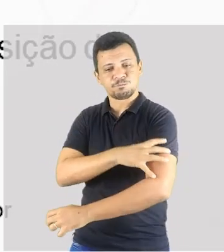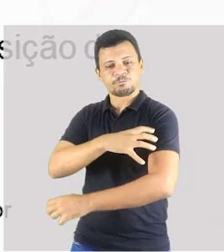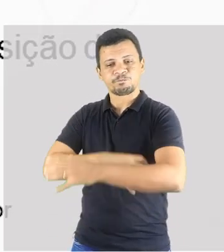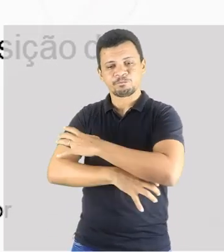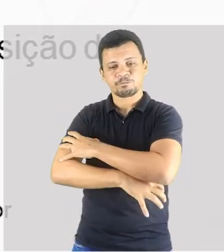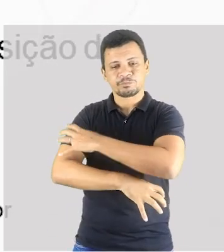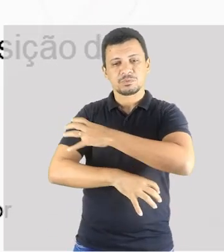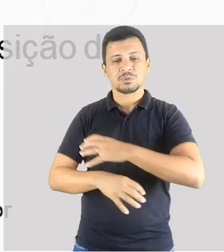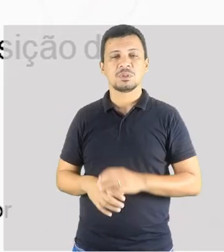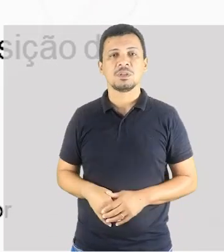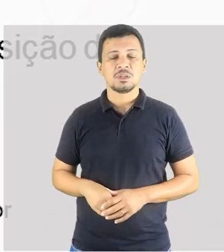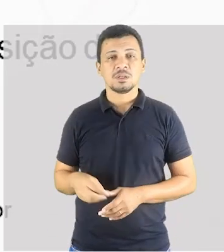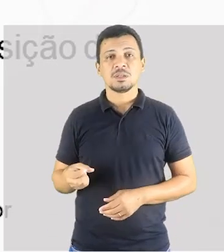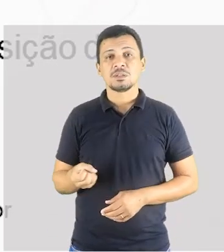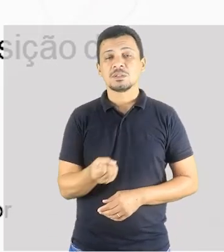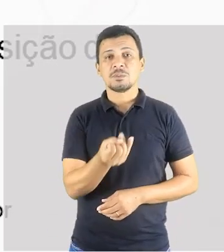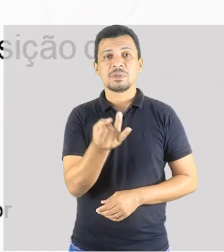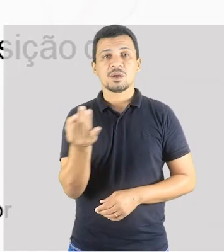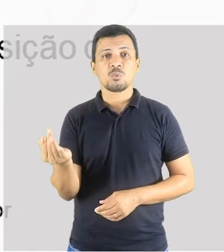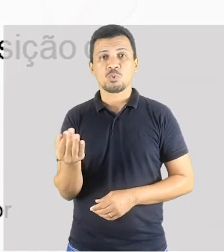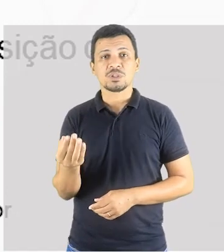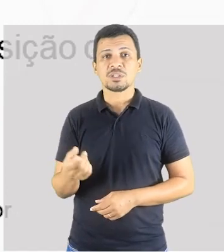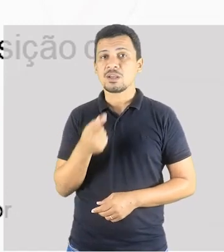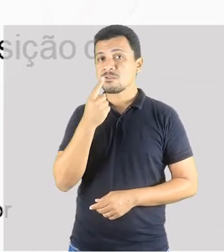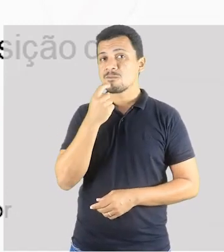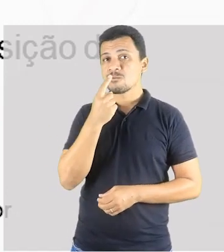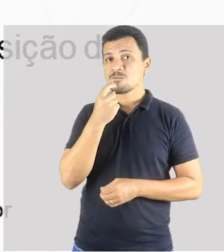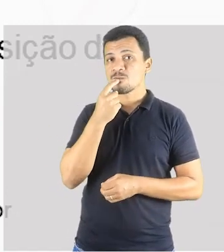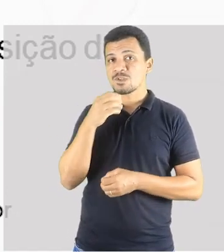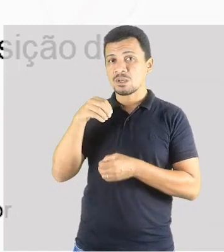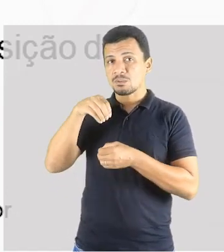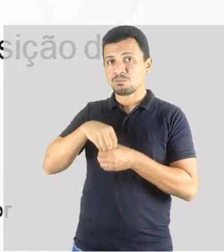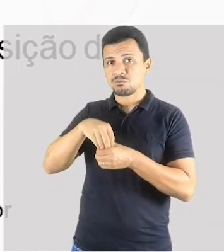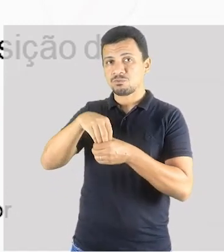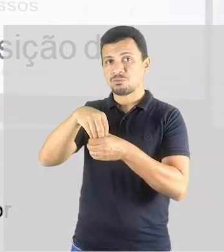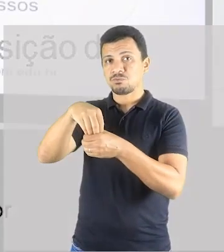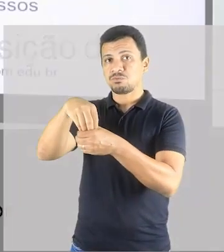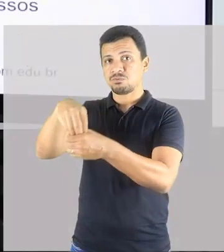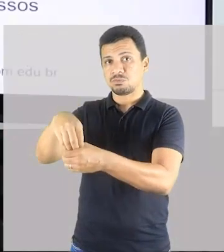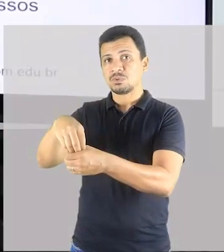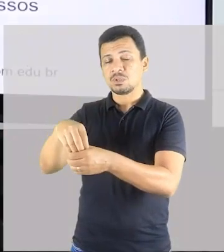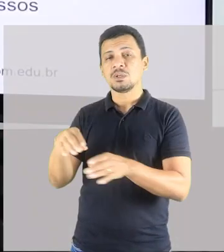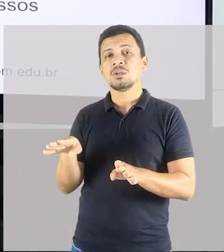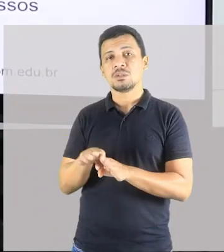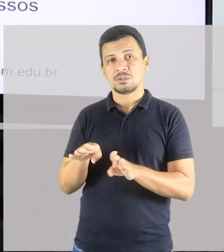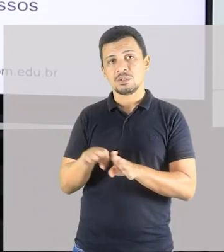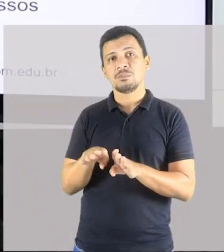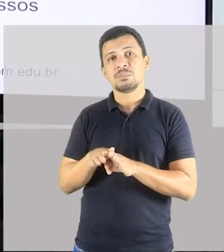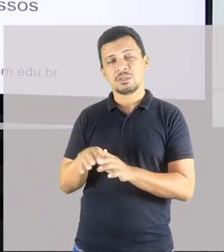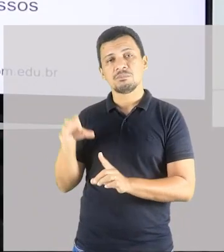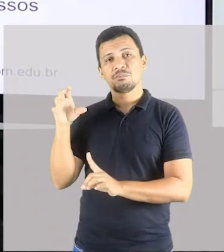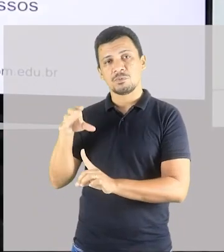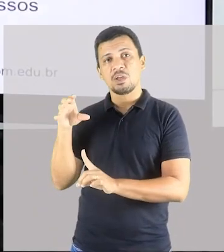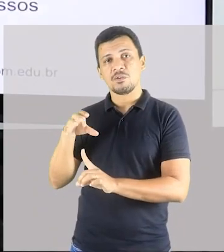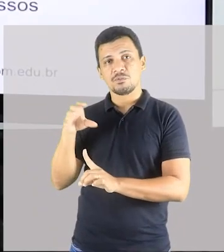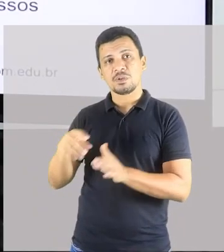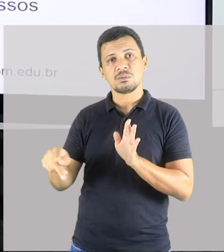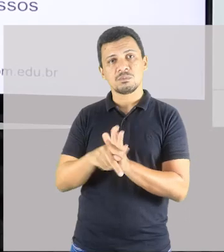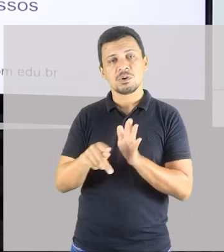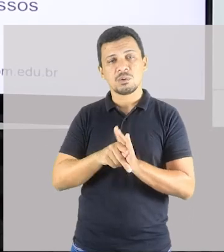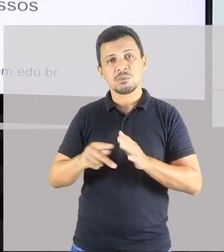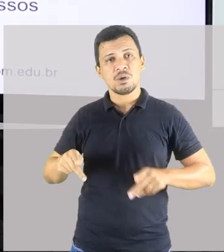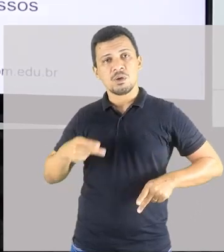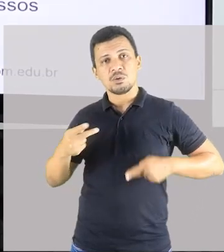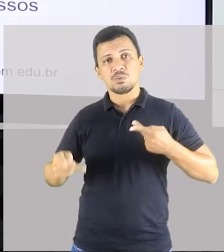muscular. Aumento da concentração de hemoglobina é um outro efeito anabólico da